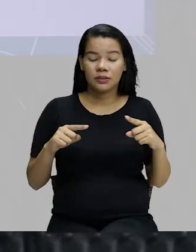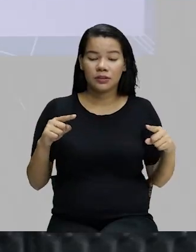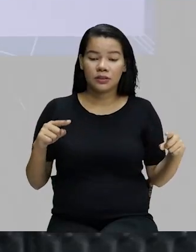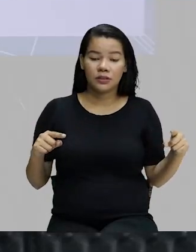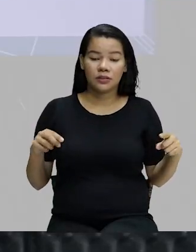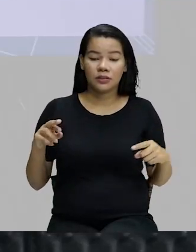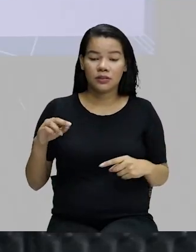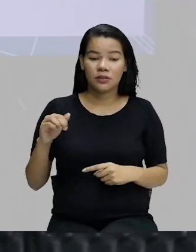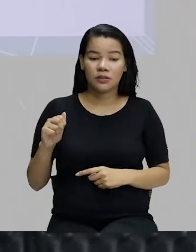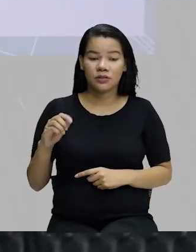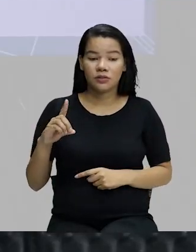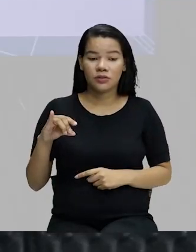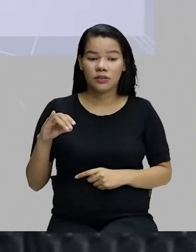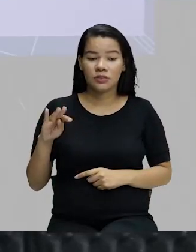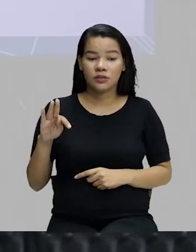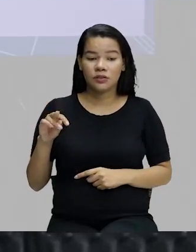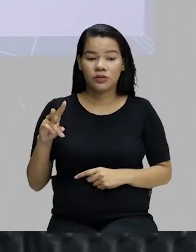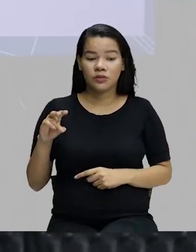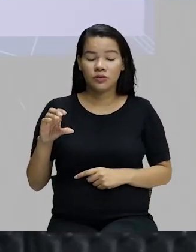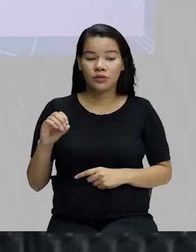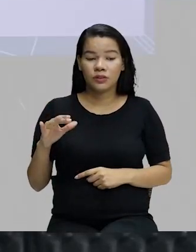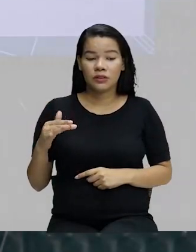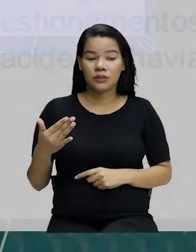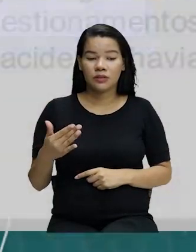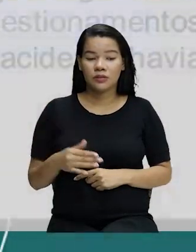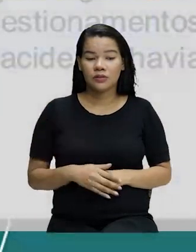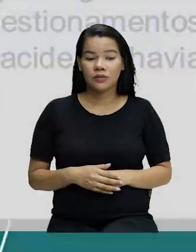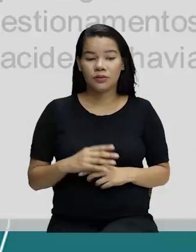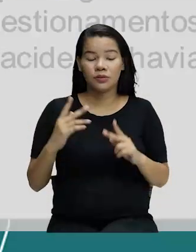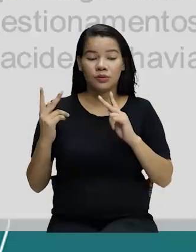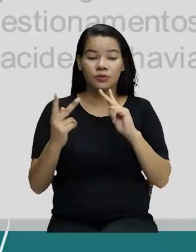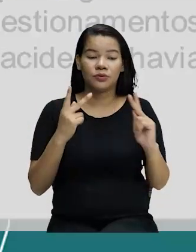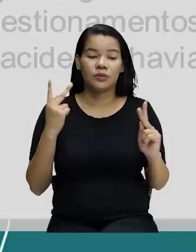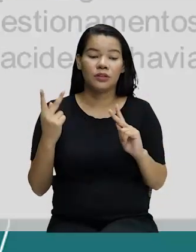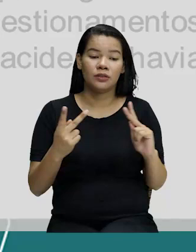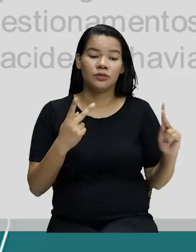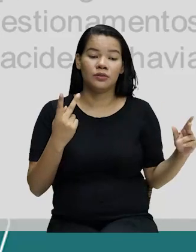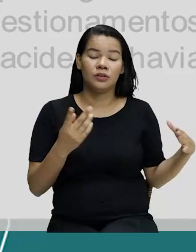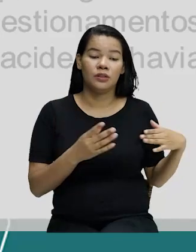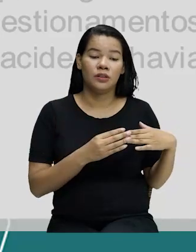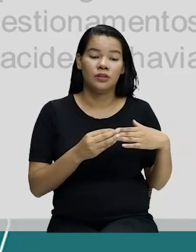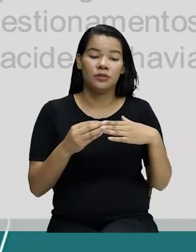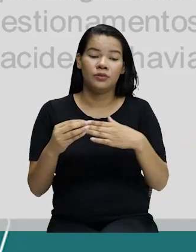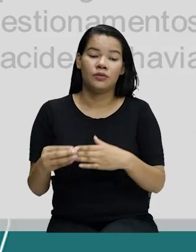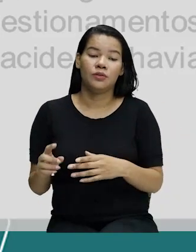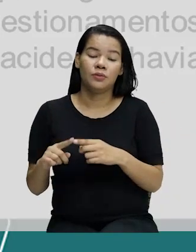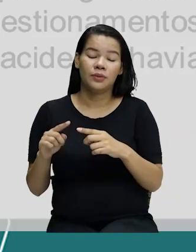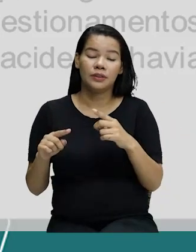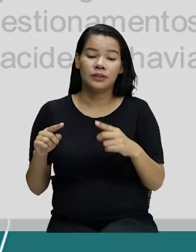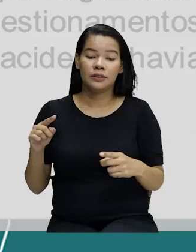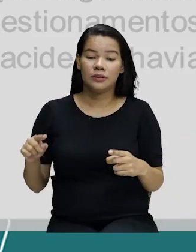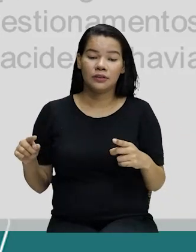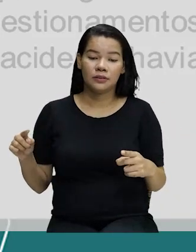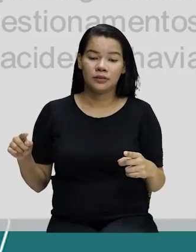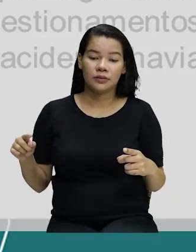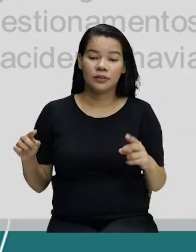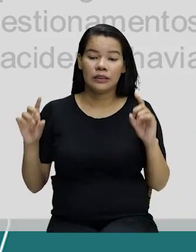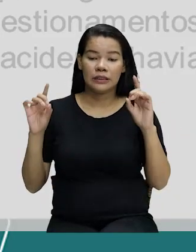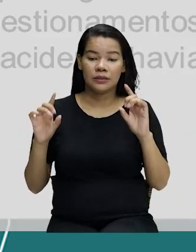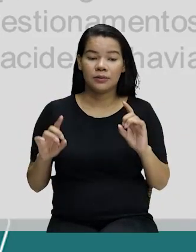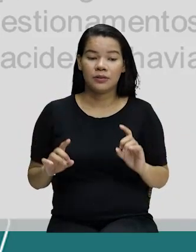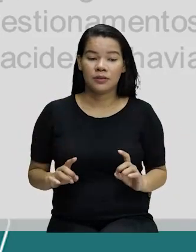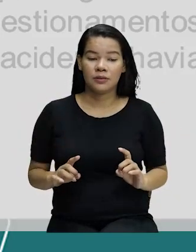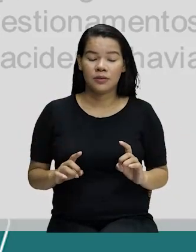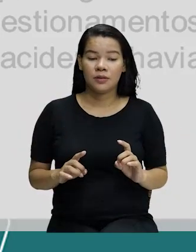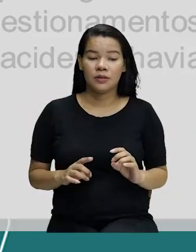radioativo. O evento levou o material radioativo, né, lançado na atmosfera, principalmente